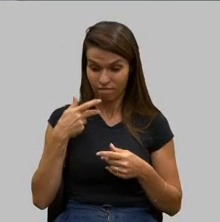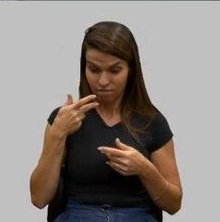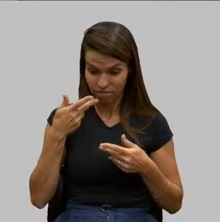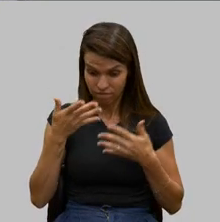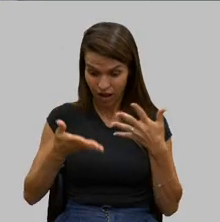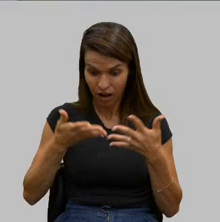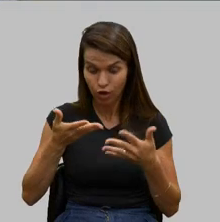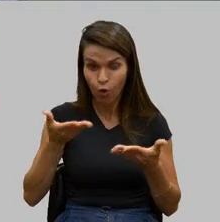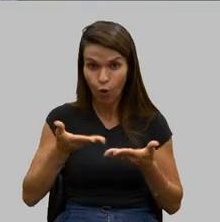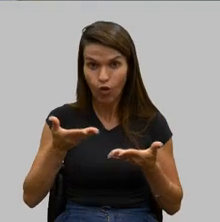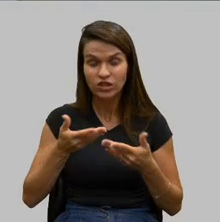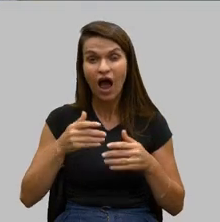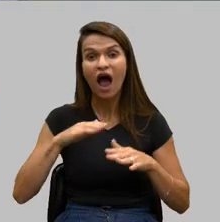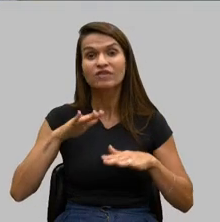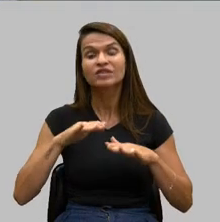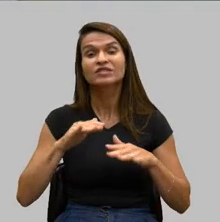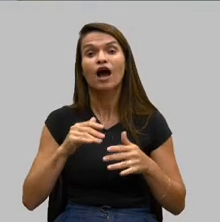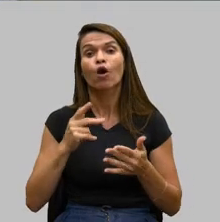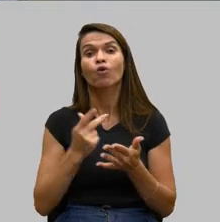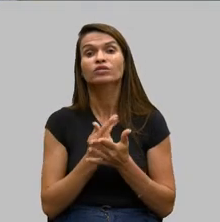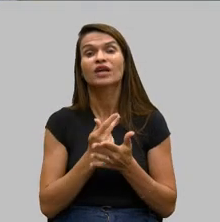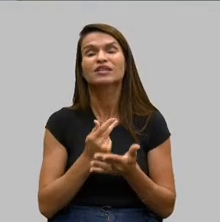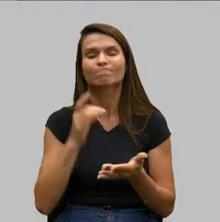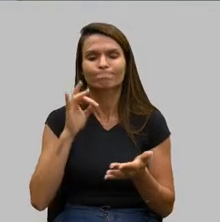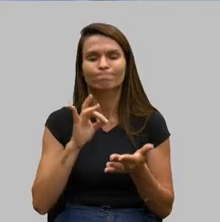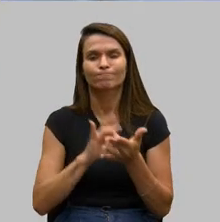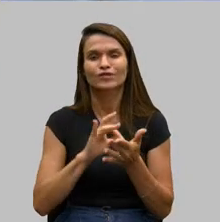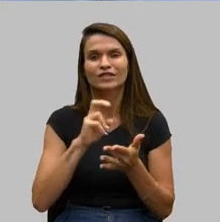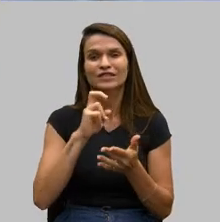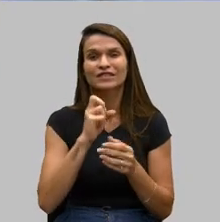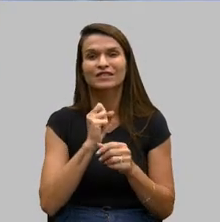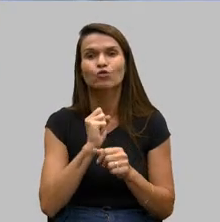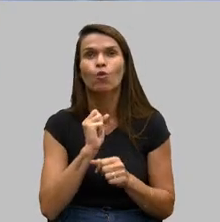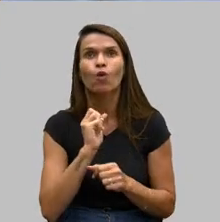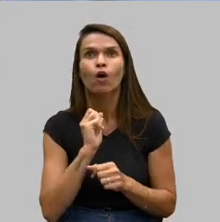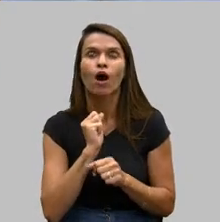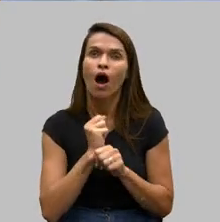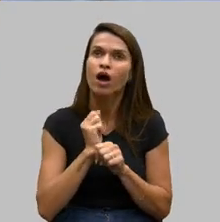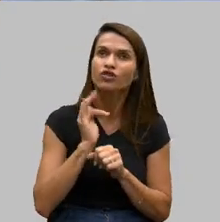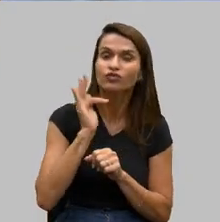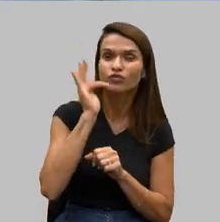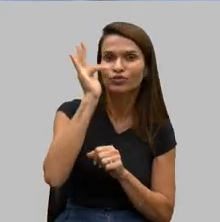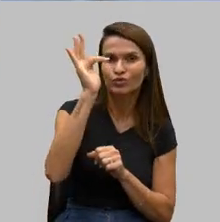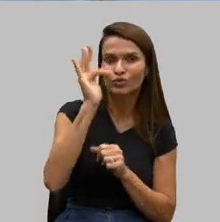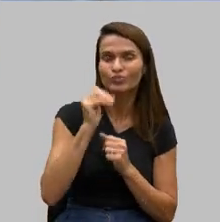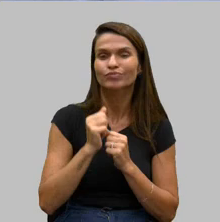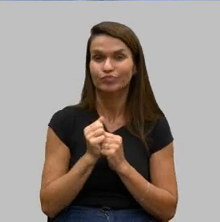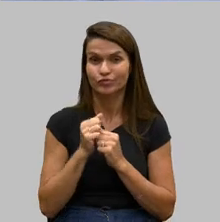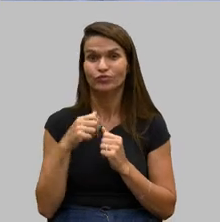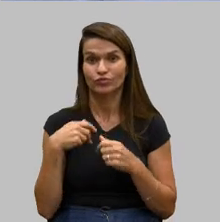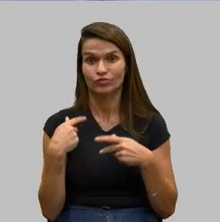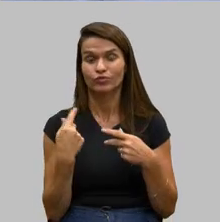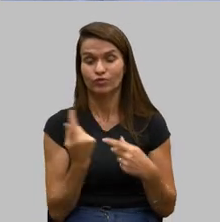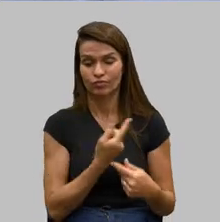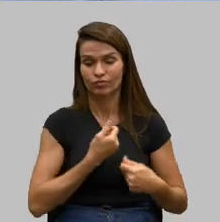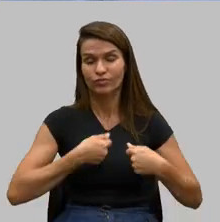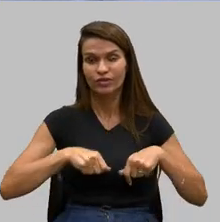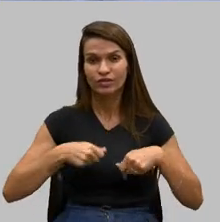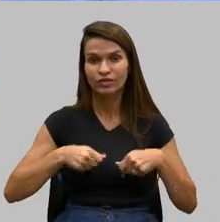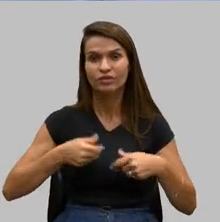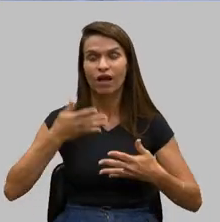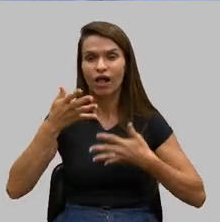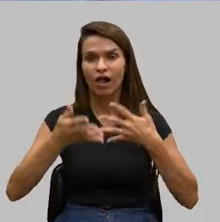5 anos só que se a gente não falar vai ser realidade é nunca então nós temos que falar e não foi por acaso Presidente